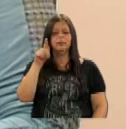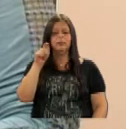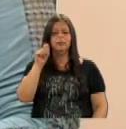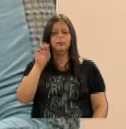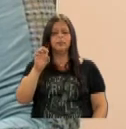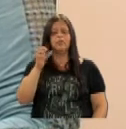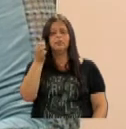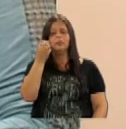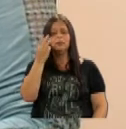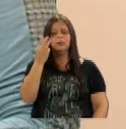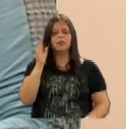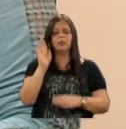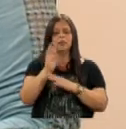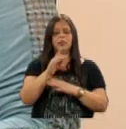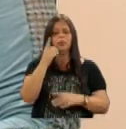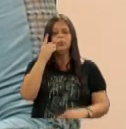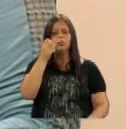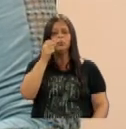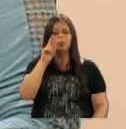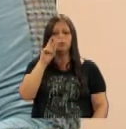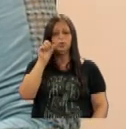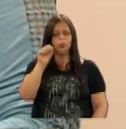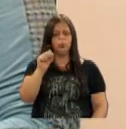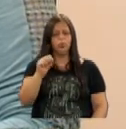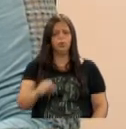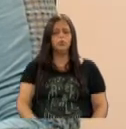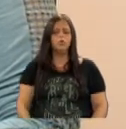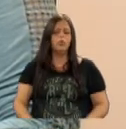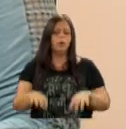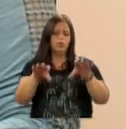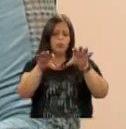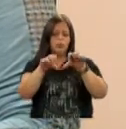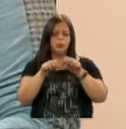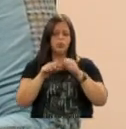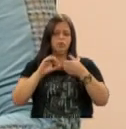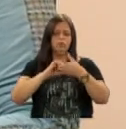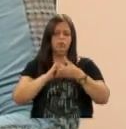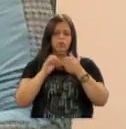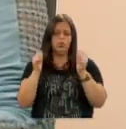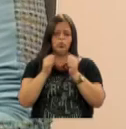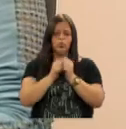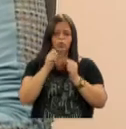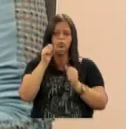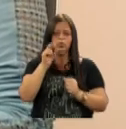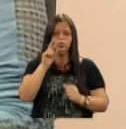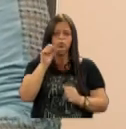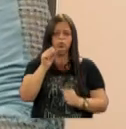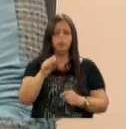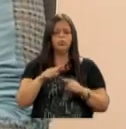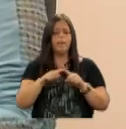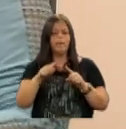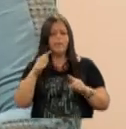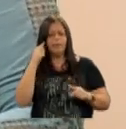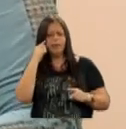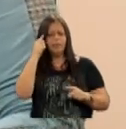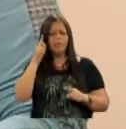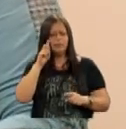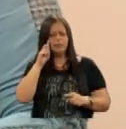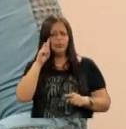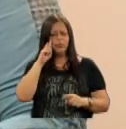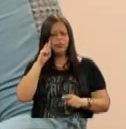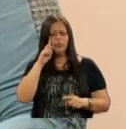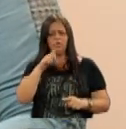205 a paz 63 atende um sus sistema único de saúde então buscaram buscamos uma parceria junto ao sul